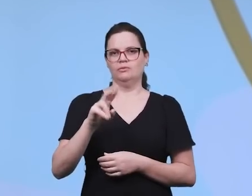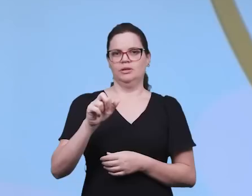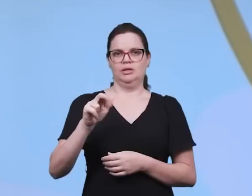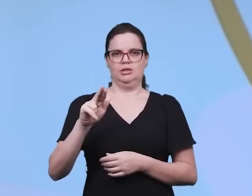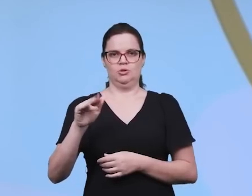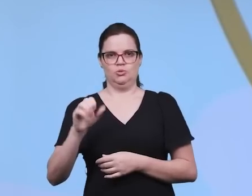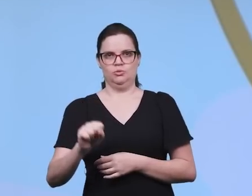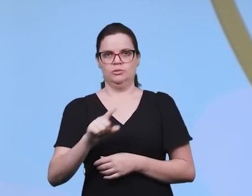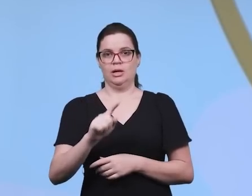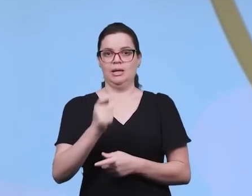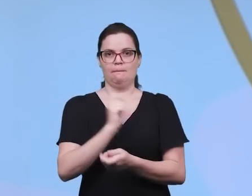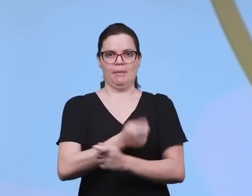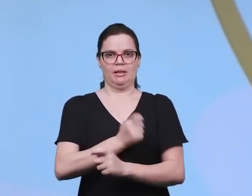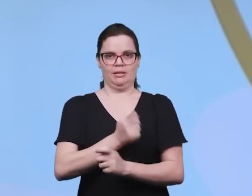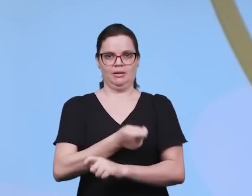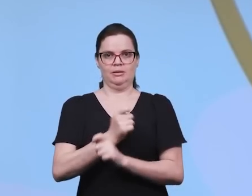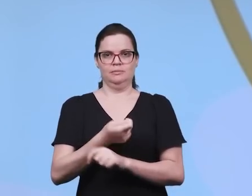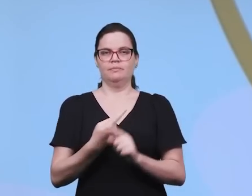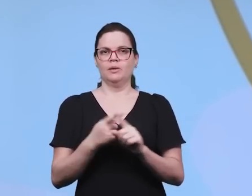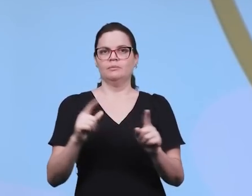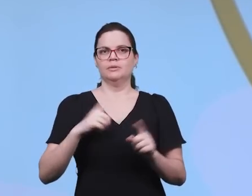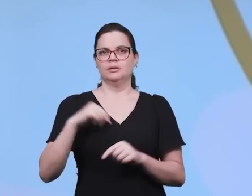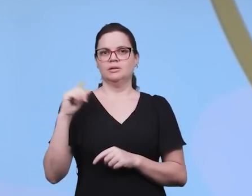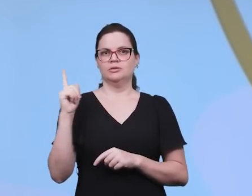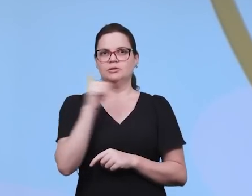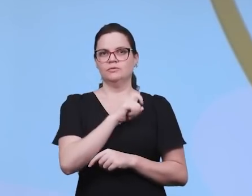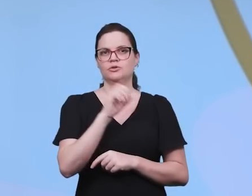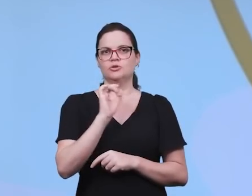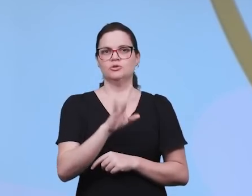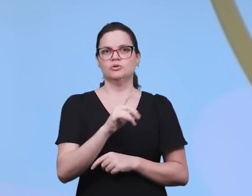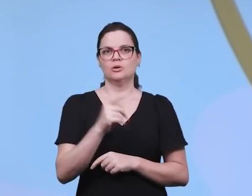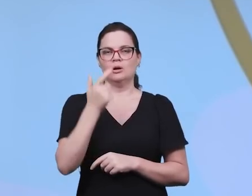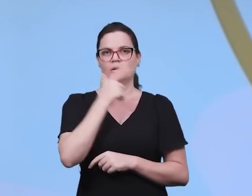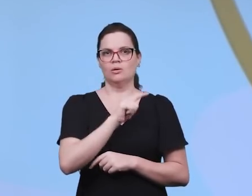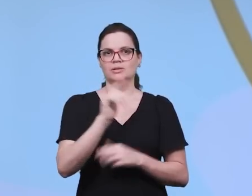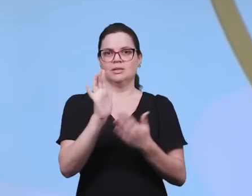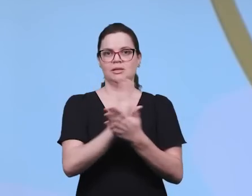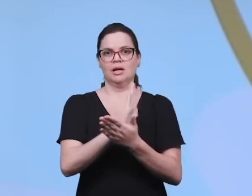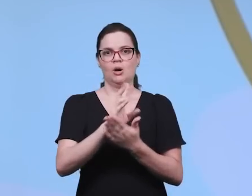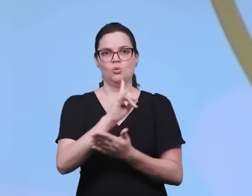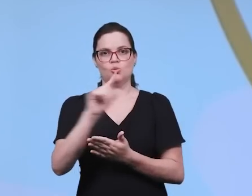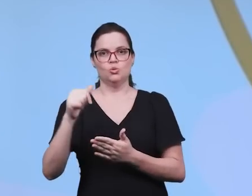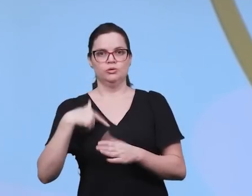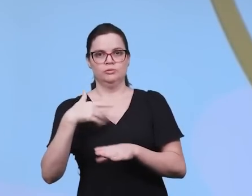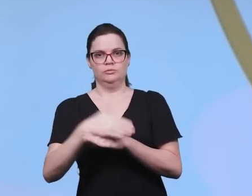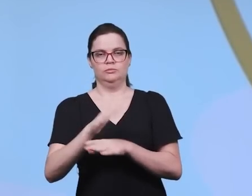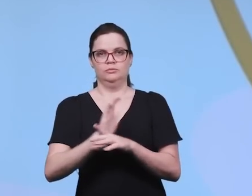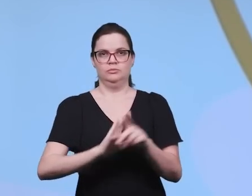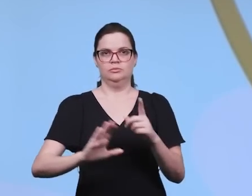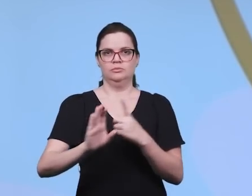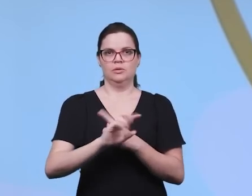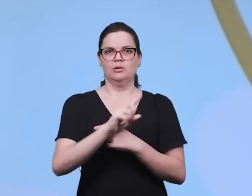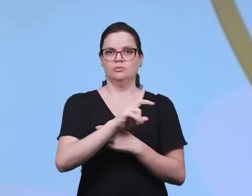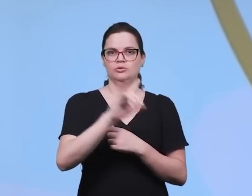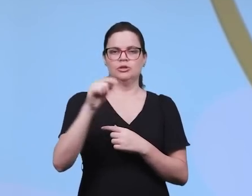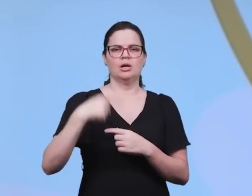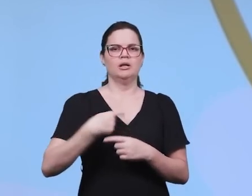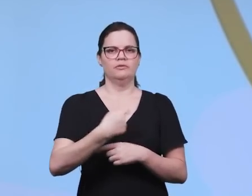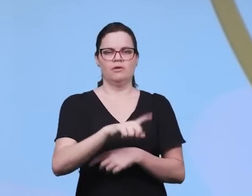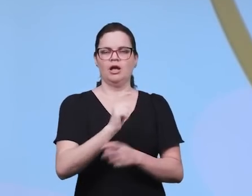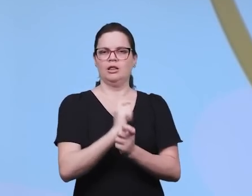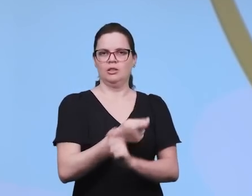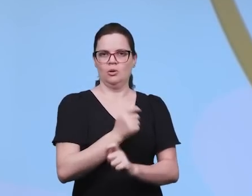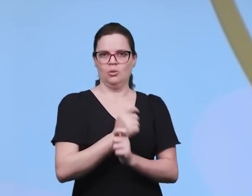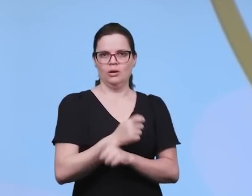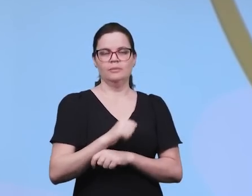Vinícius. Ele é baterista, mas ele tem uma dificuldade, ele só consegue ir certos dias no culto. E naqueles dias é o dia em que ele vai